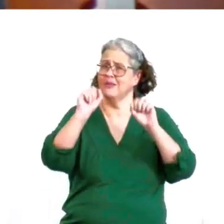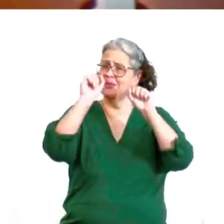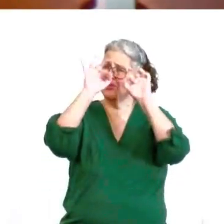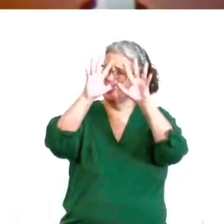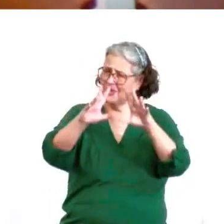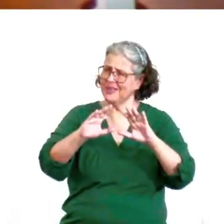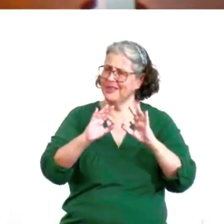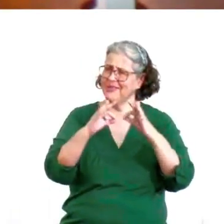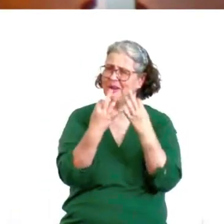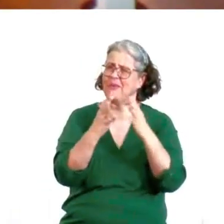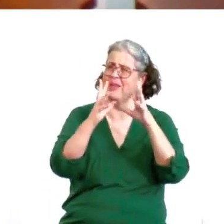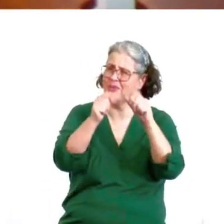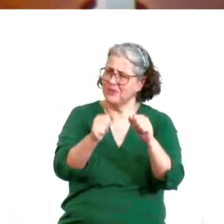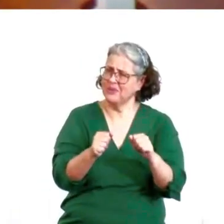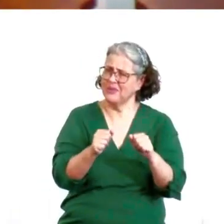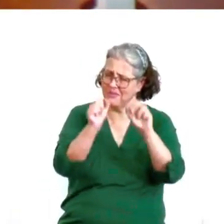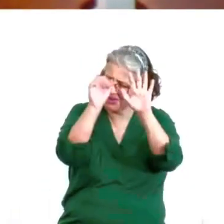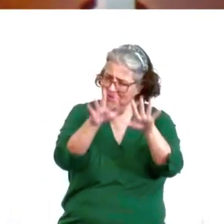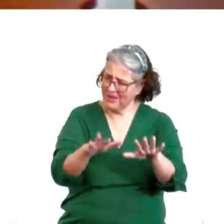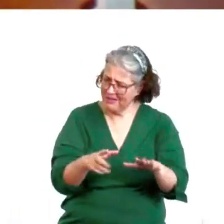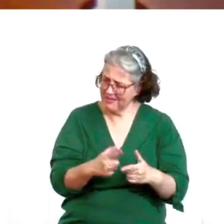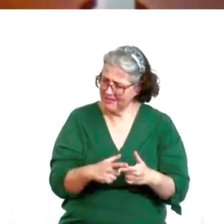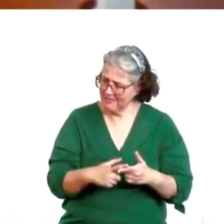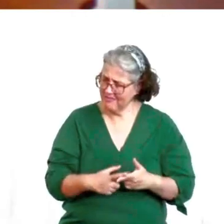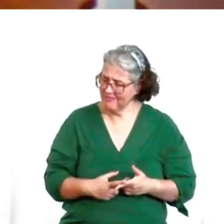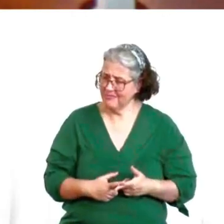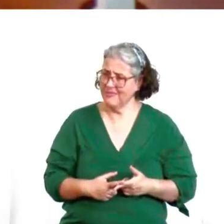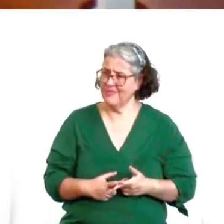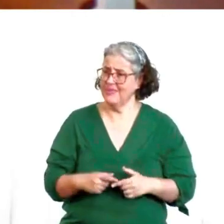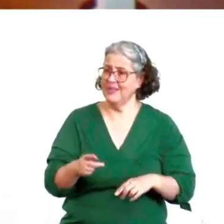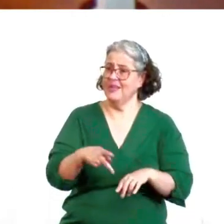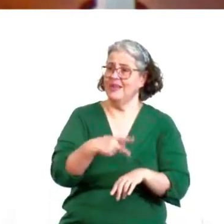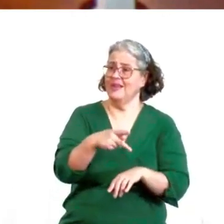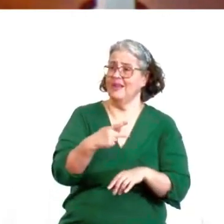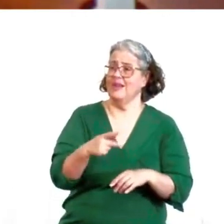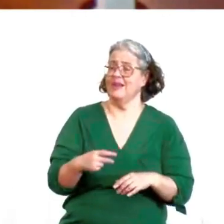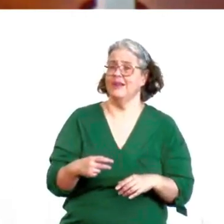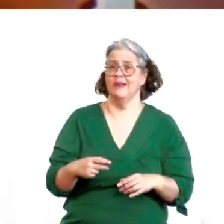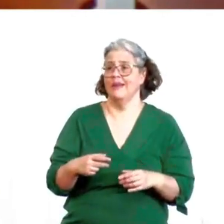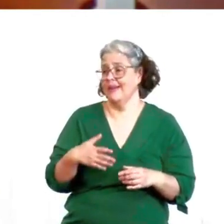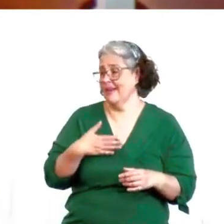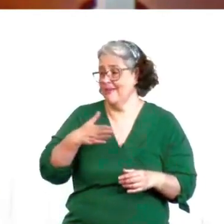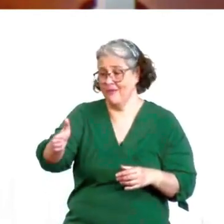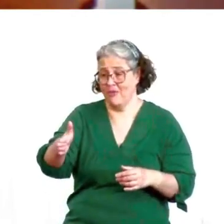e ir para um lugar que ao menos eu sei aonde vou chegar.